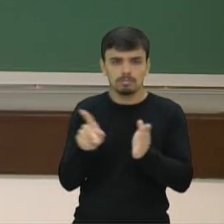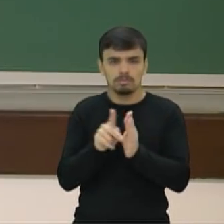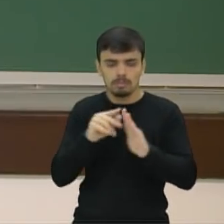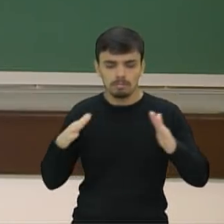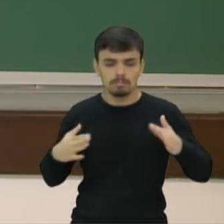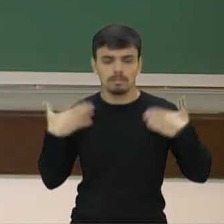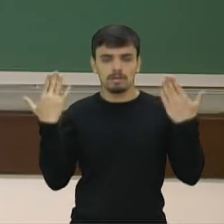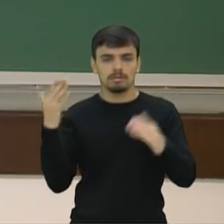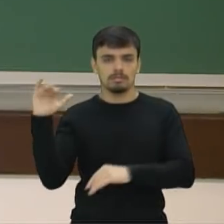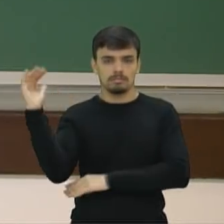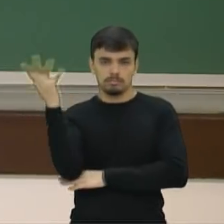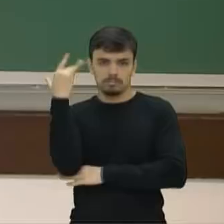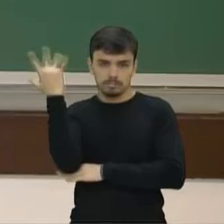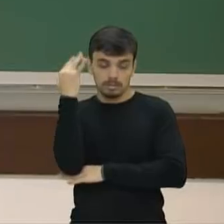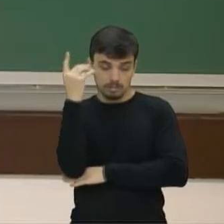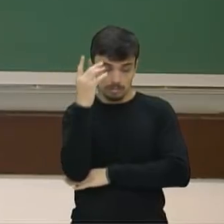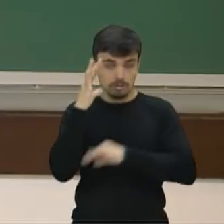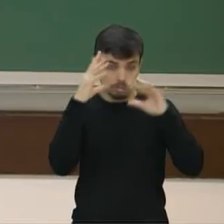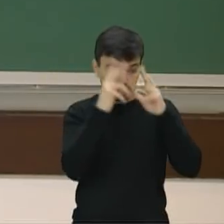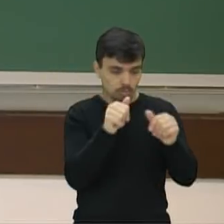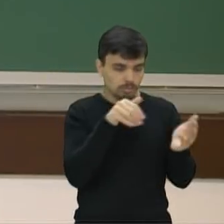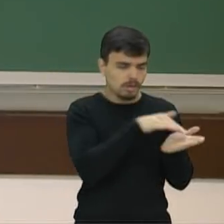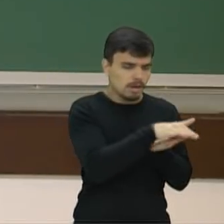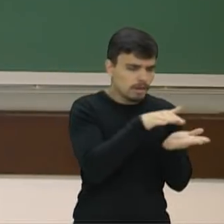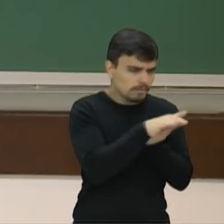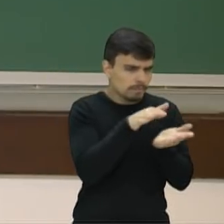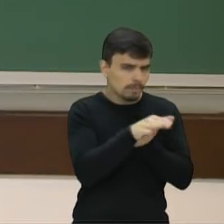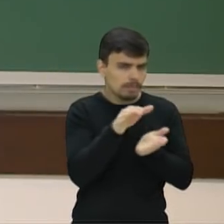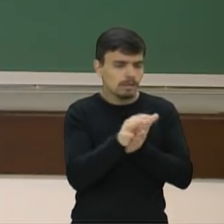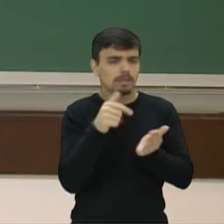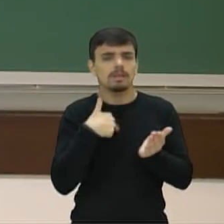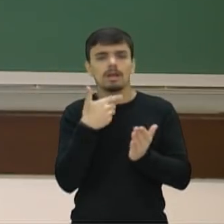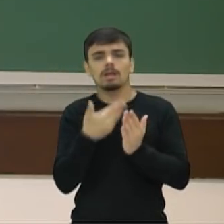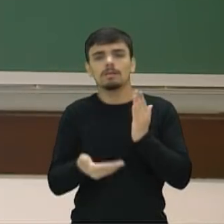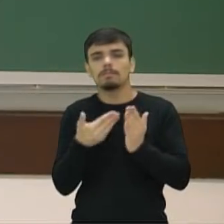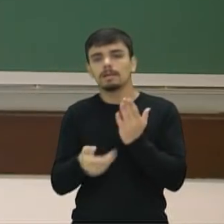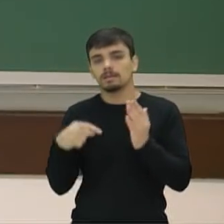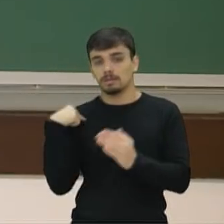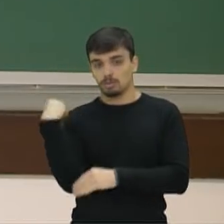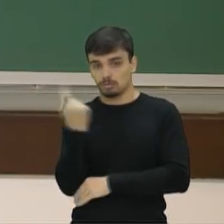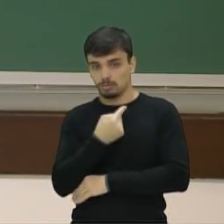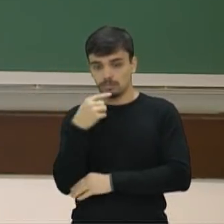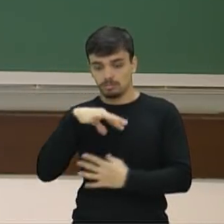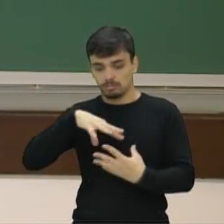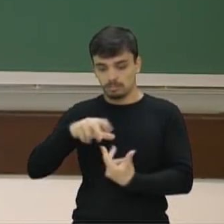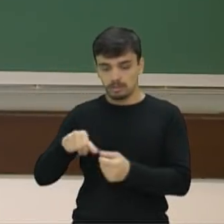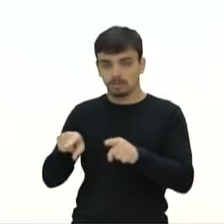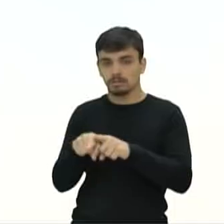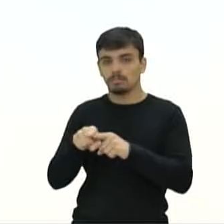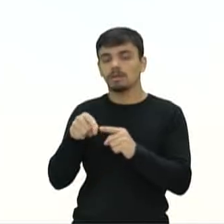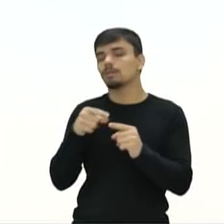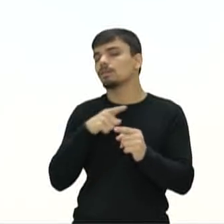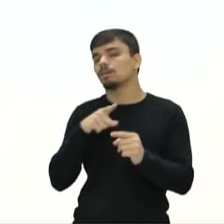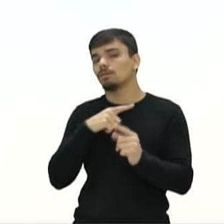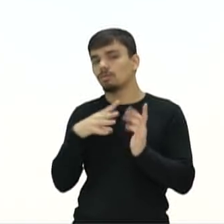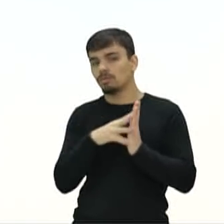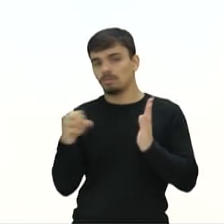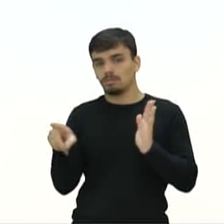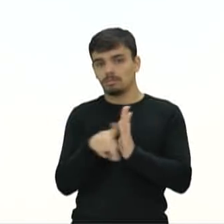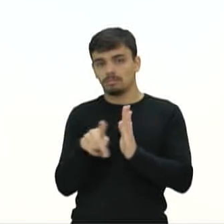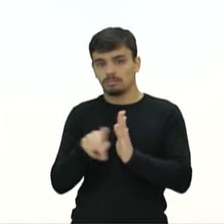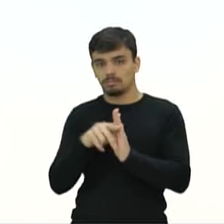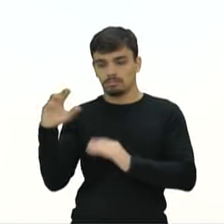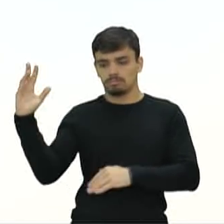ambientais, porque todo esse consumo ele vai causar um desgaste muito grande para o nosso planeta. Nós vamos ter a retirada de